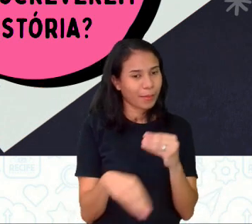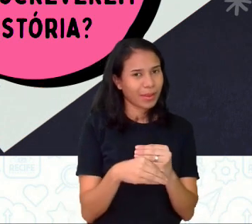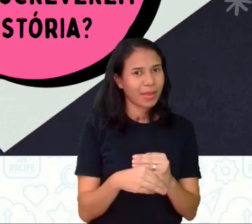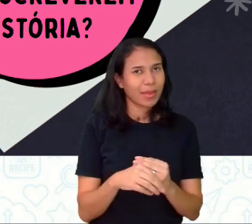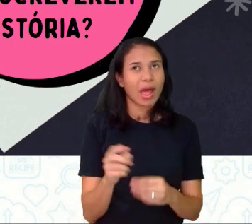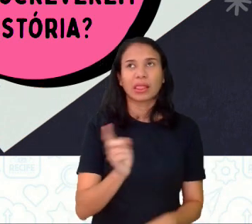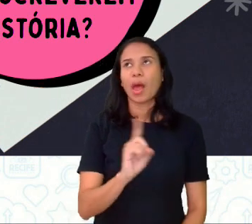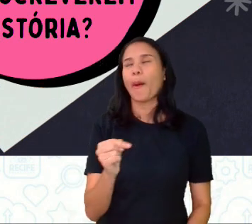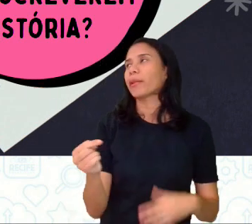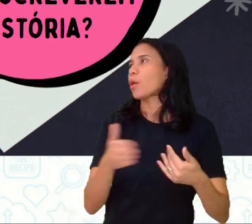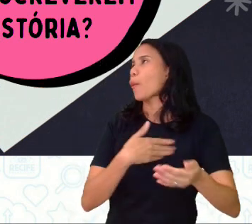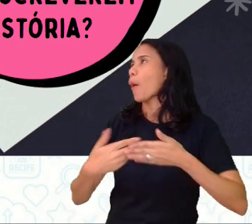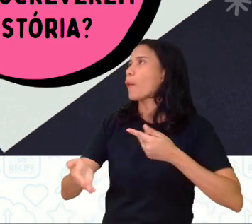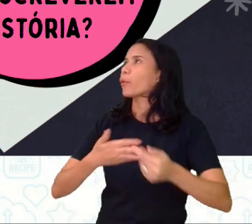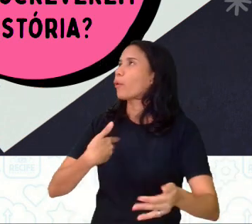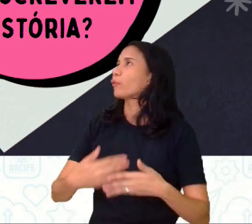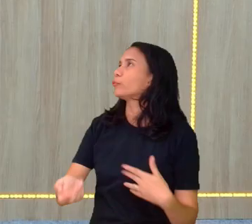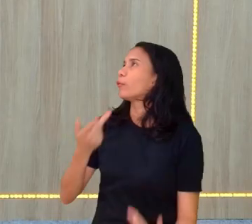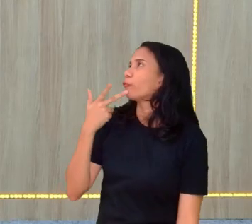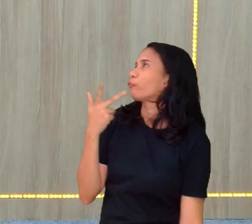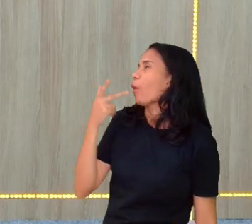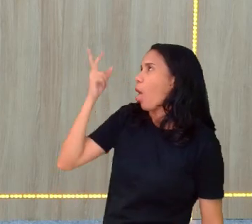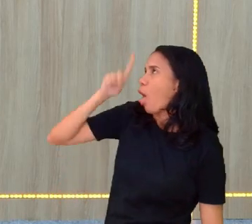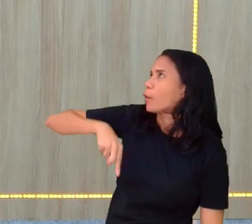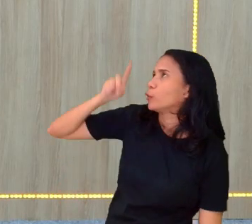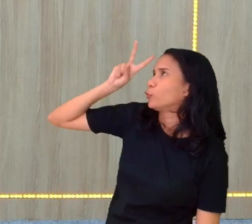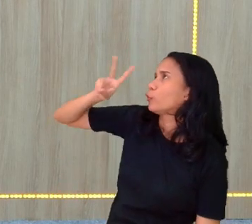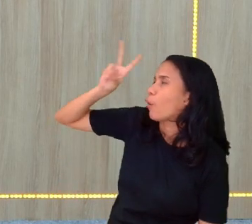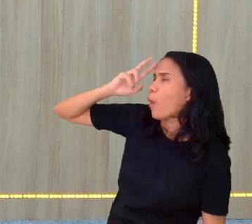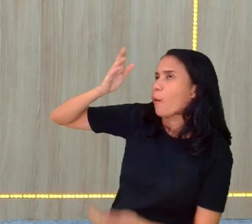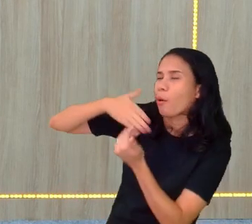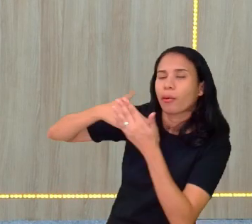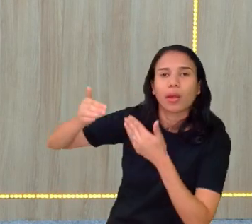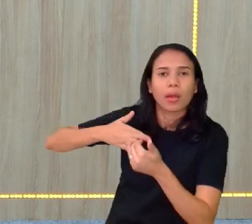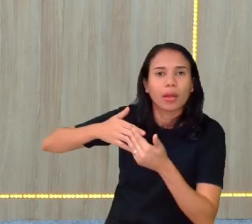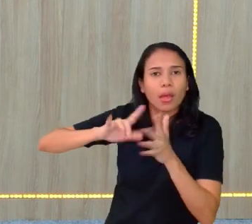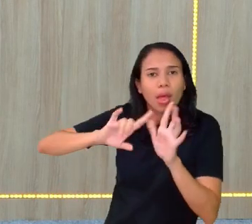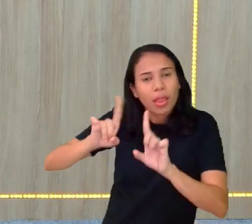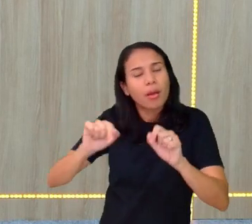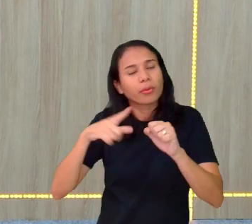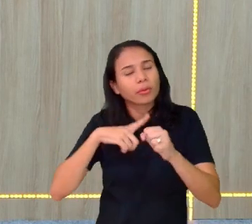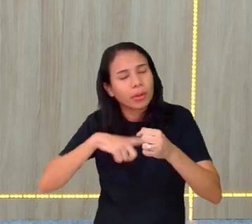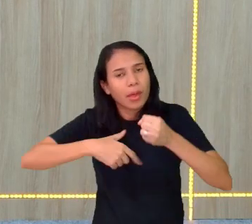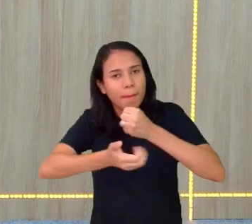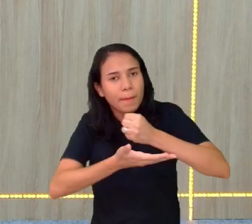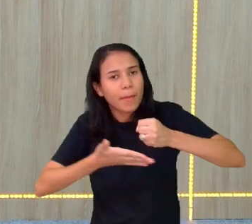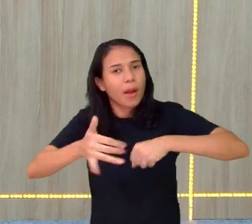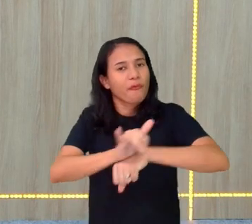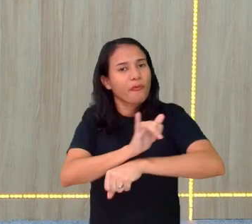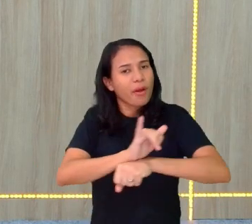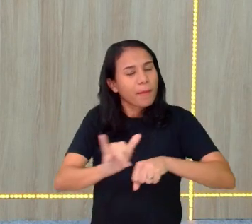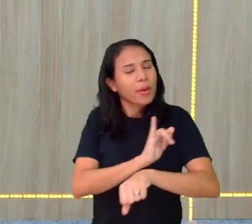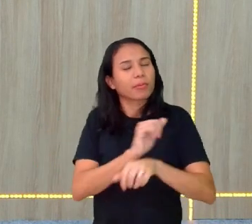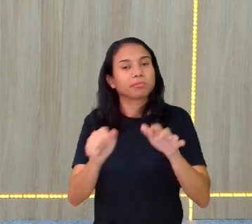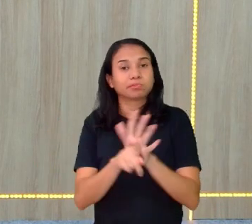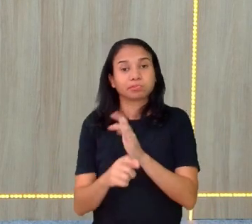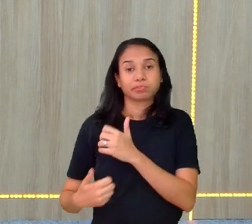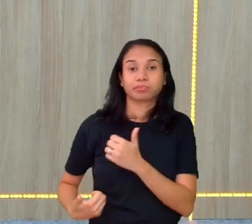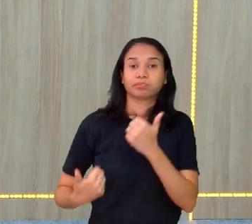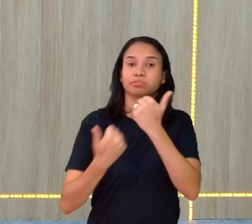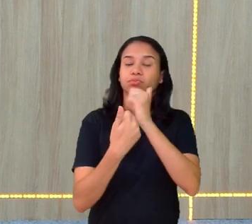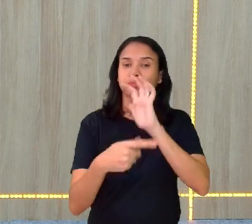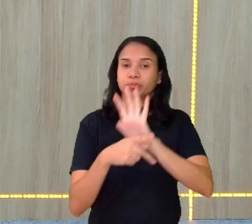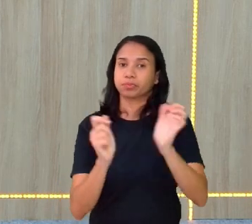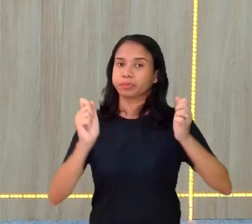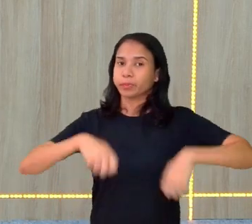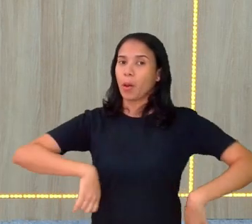de forma aleatória assim, né? Eles vão se basear em algumas ferramentas ali que vão auxiliar para que